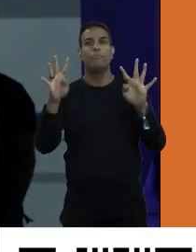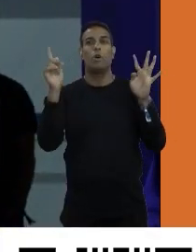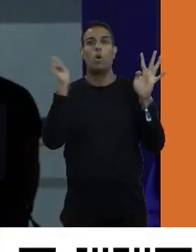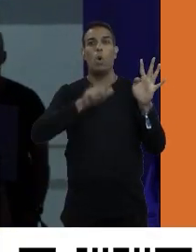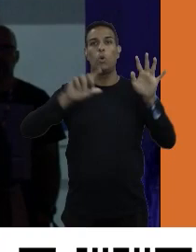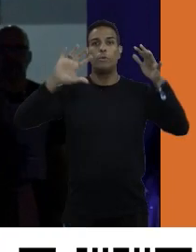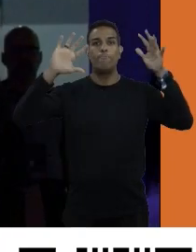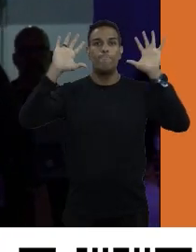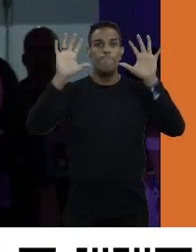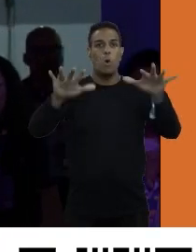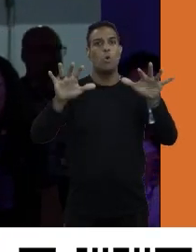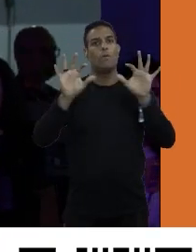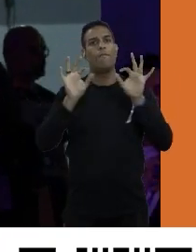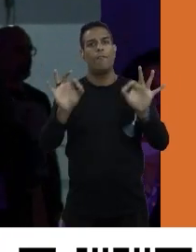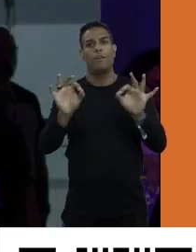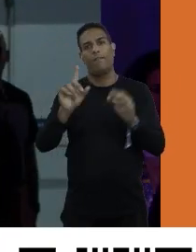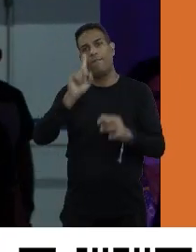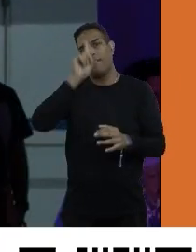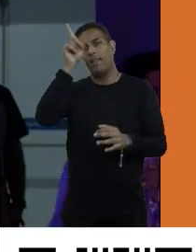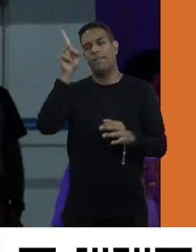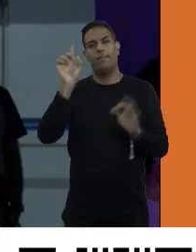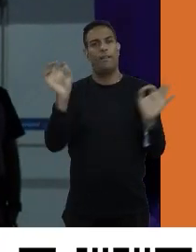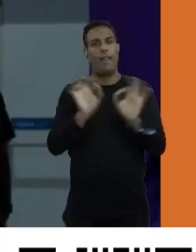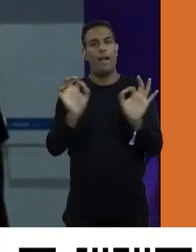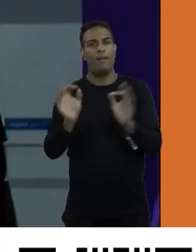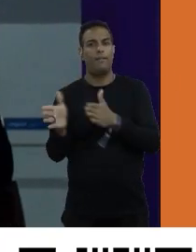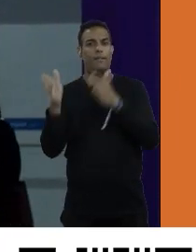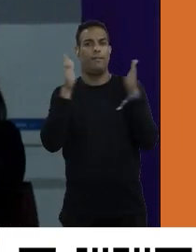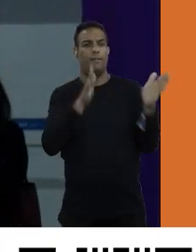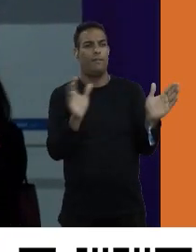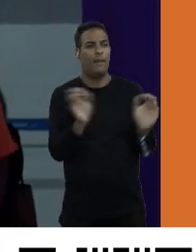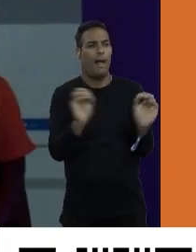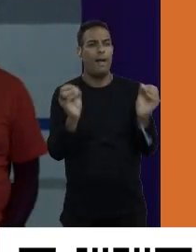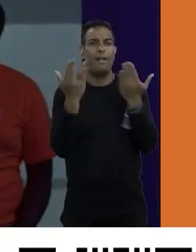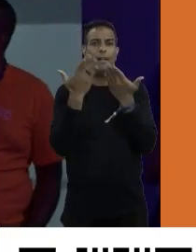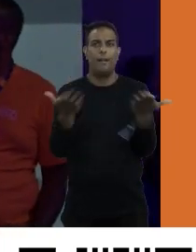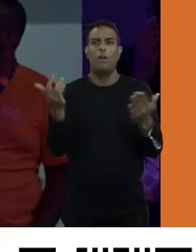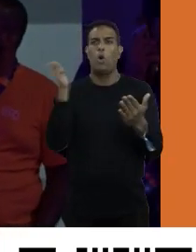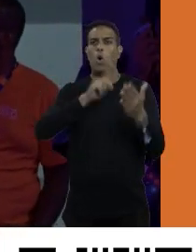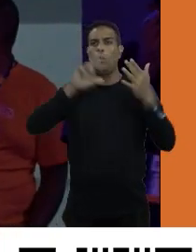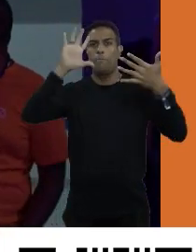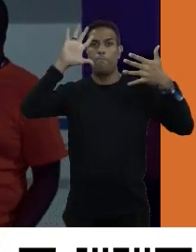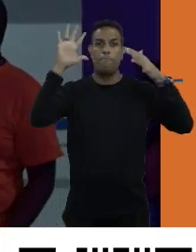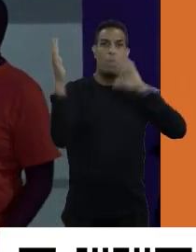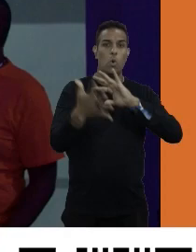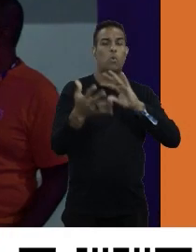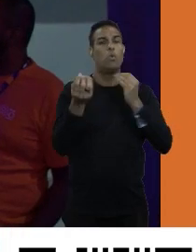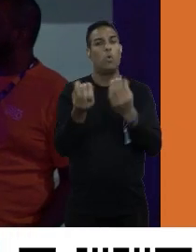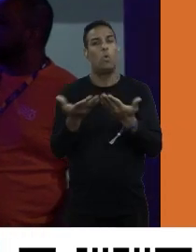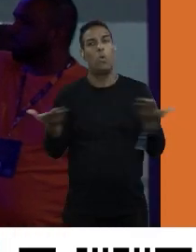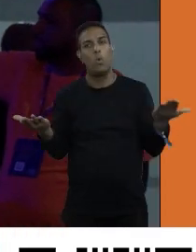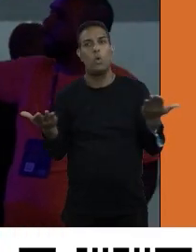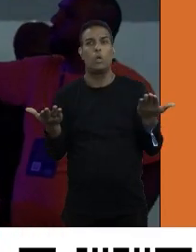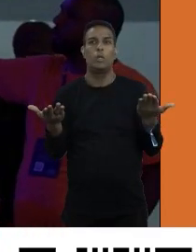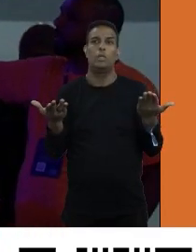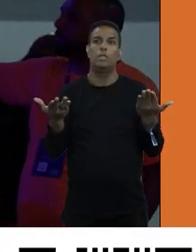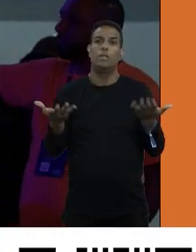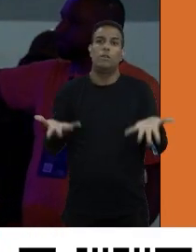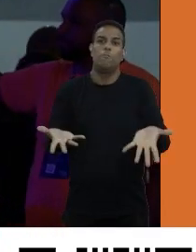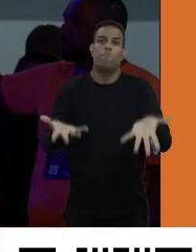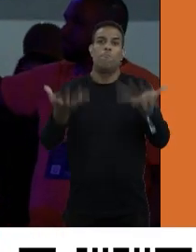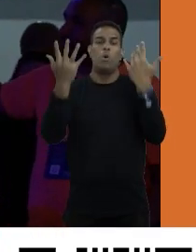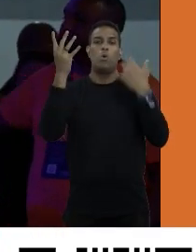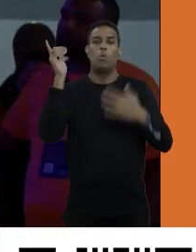corredor. Eu falei, não vou inventar. A pulguinha aqui atrás falou, não inventa, bate para o corredor. E eu joguei essa bola